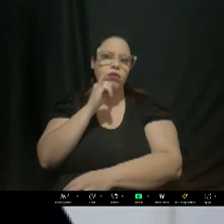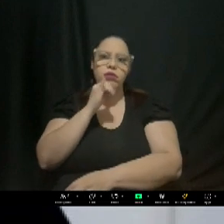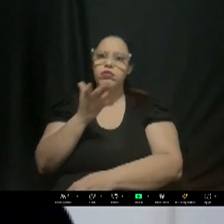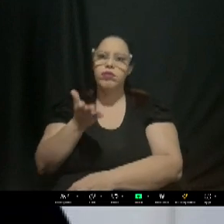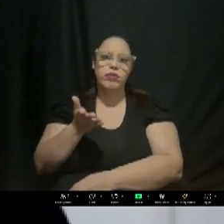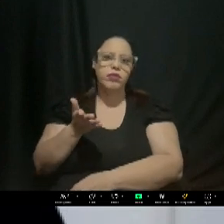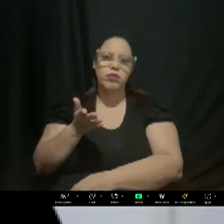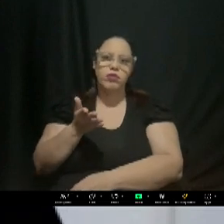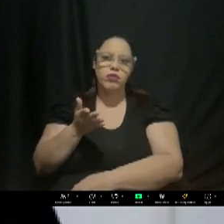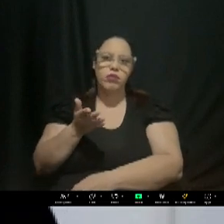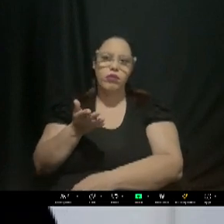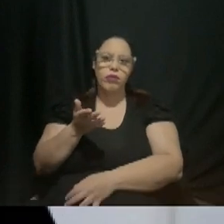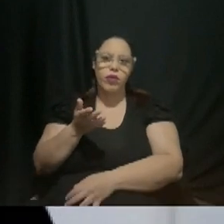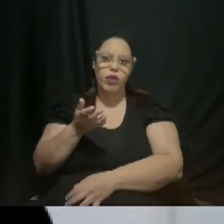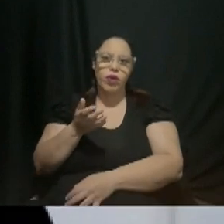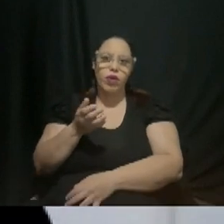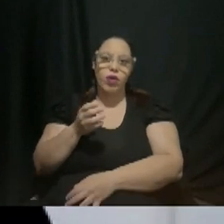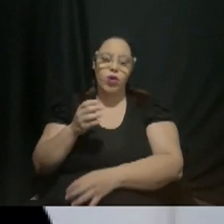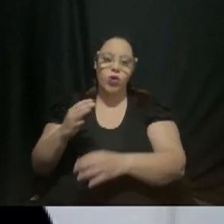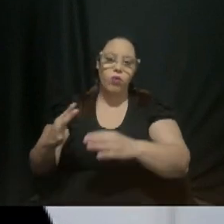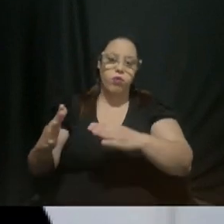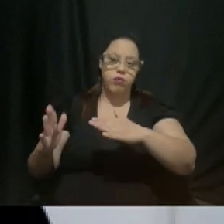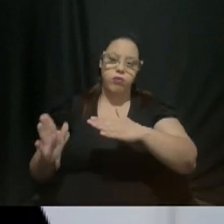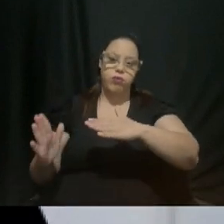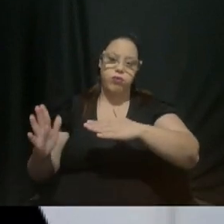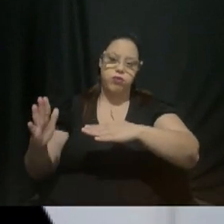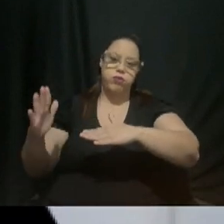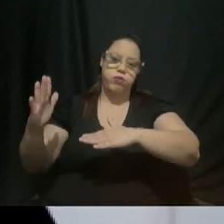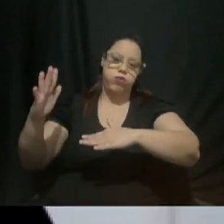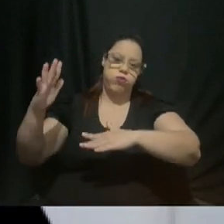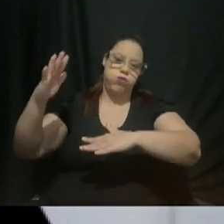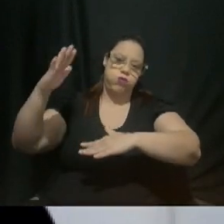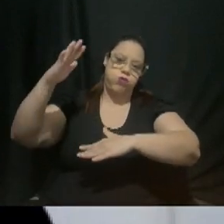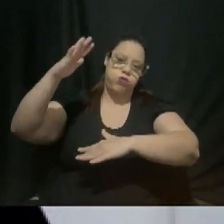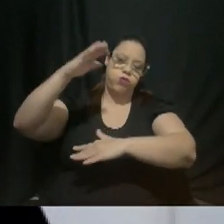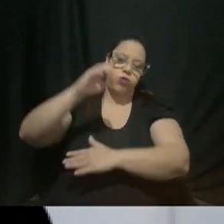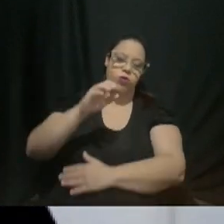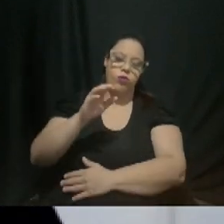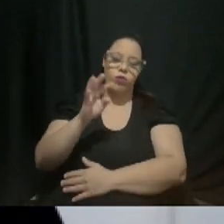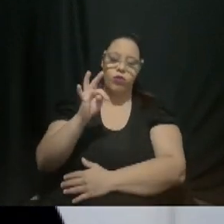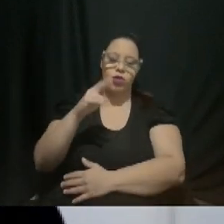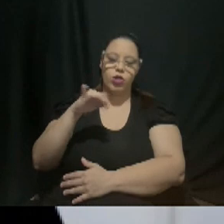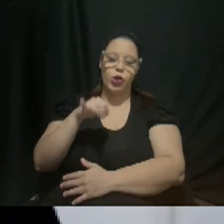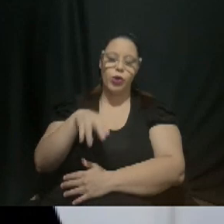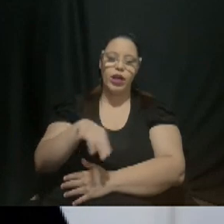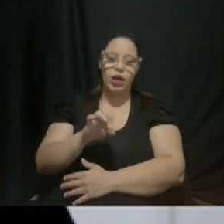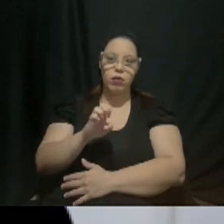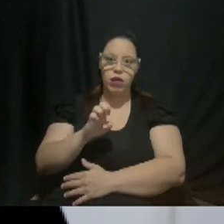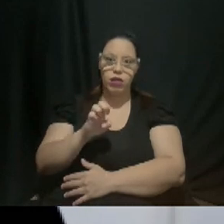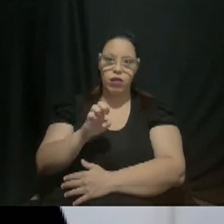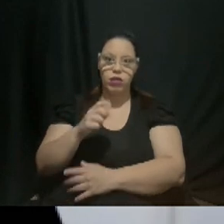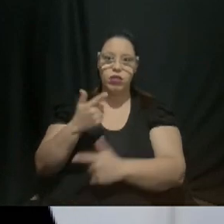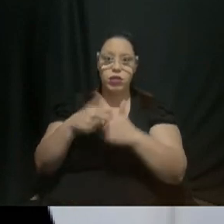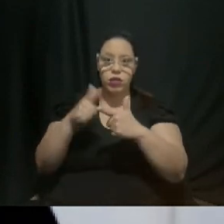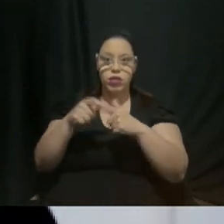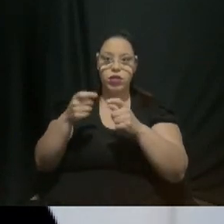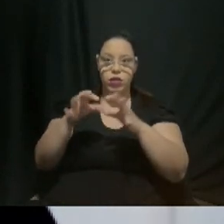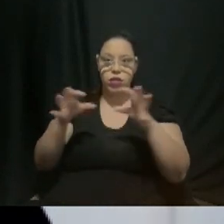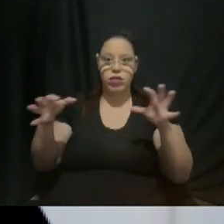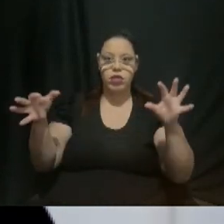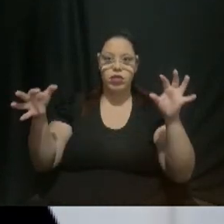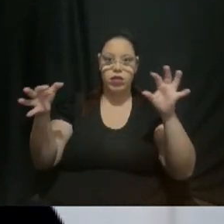um tsunami por conta de uma outra movimentação, mas aqui o nosso problema maior é nessa junção da placa de Nazca com a